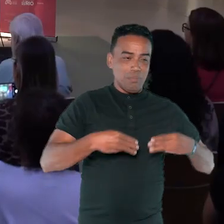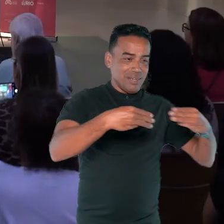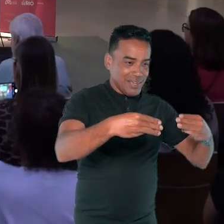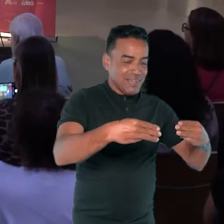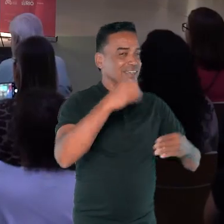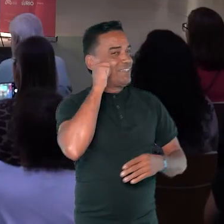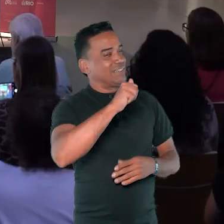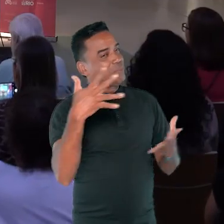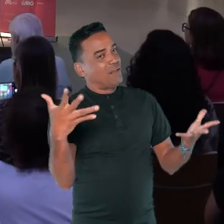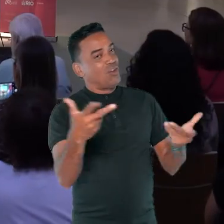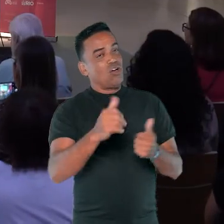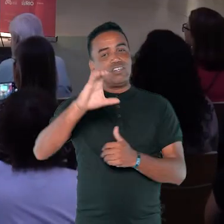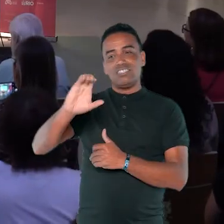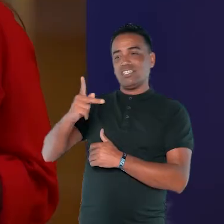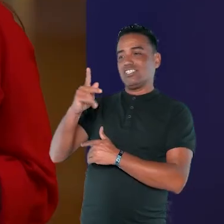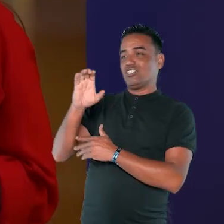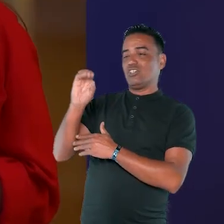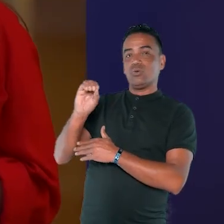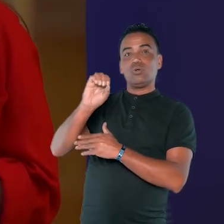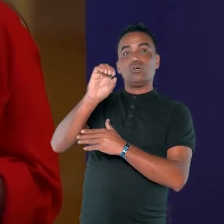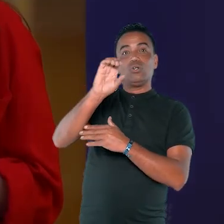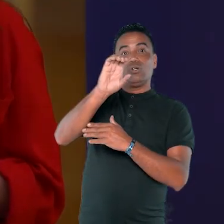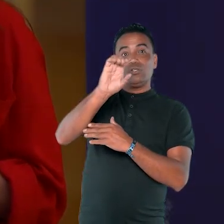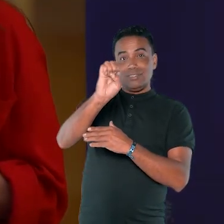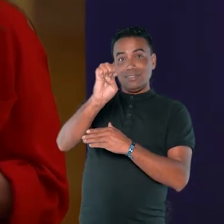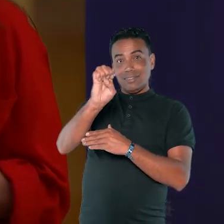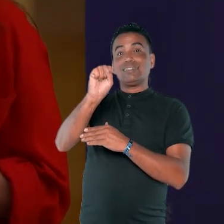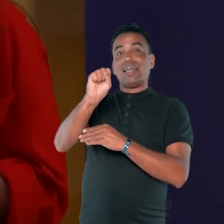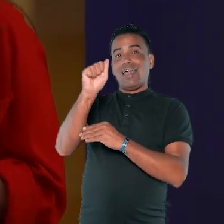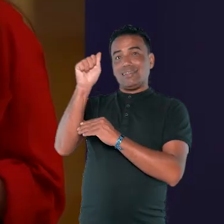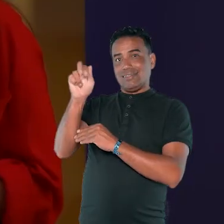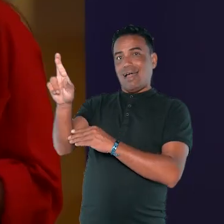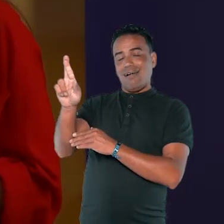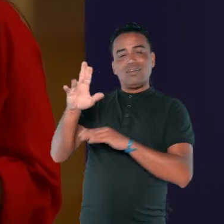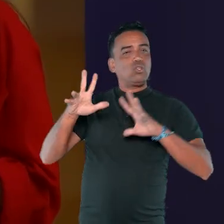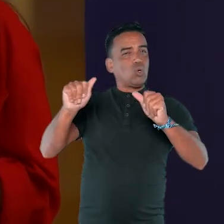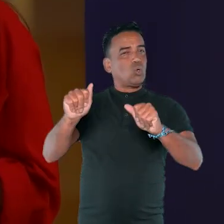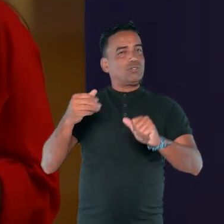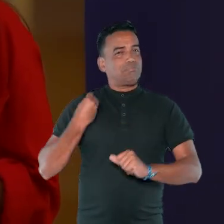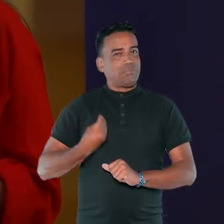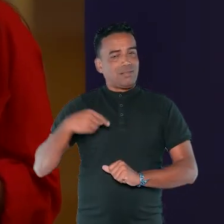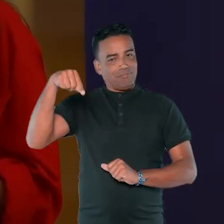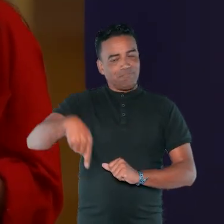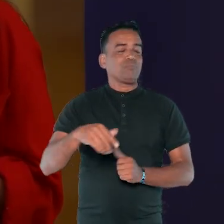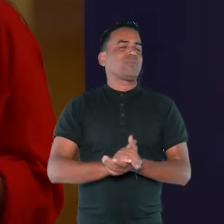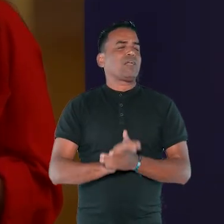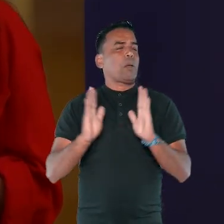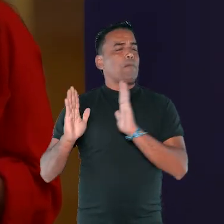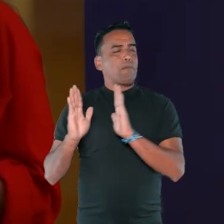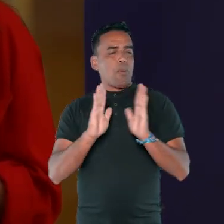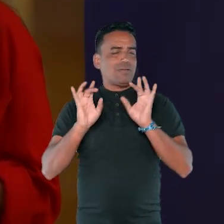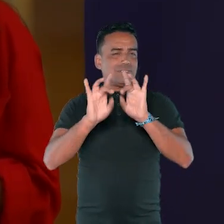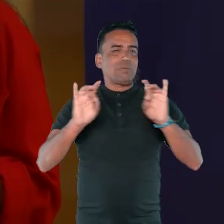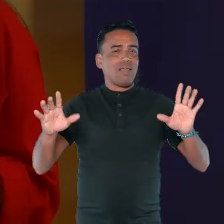quando falam. César, vocês todos por estarem aqui. É um momento muito especial para mim,